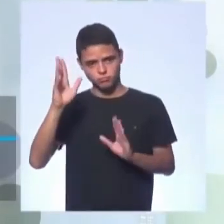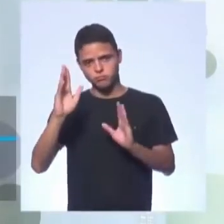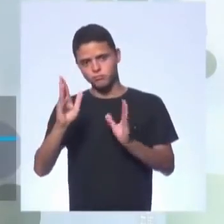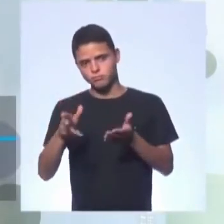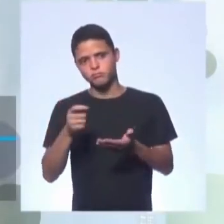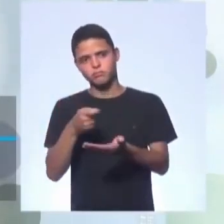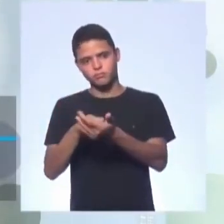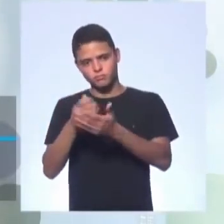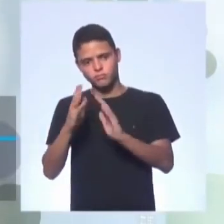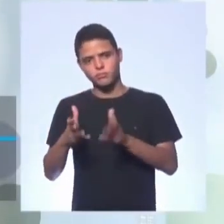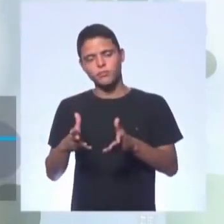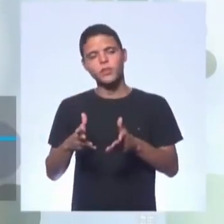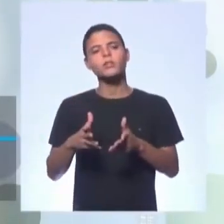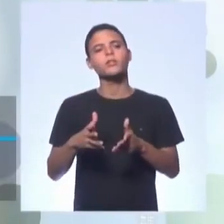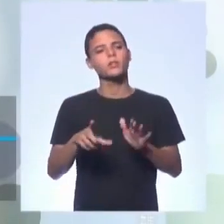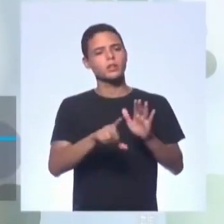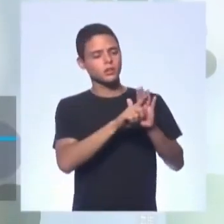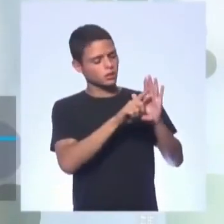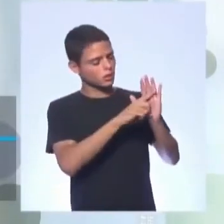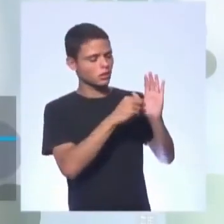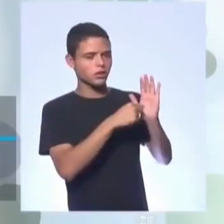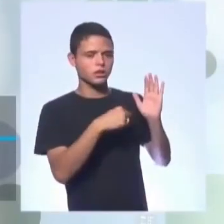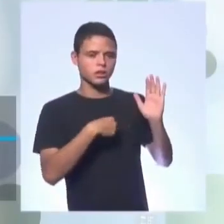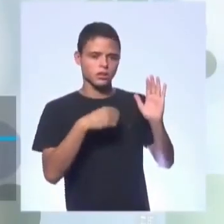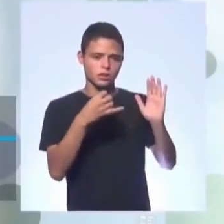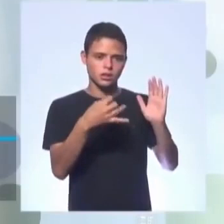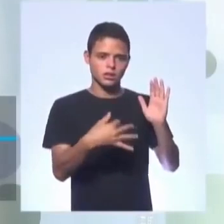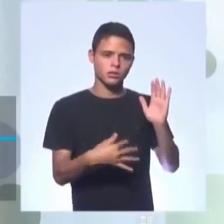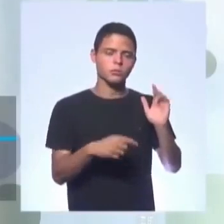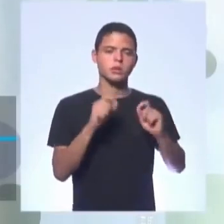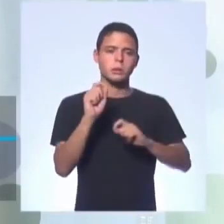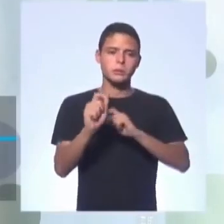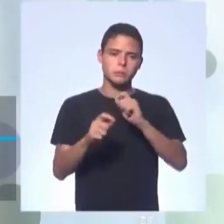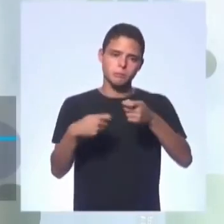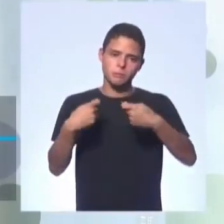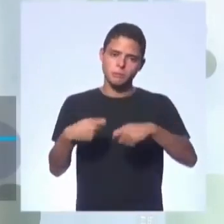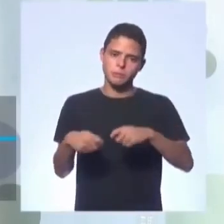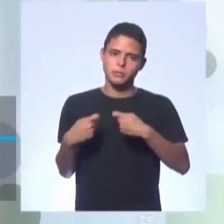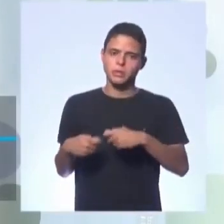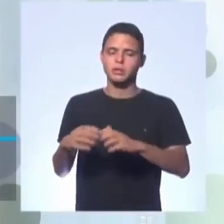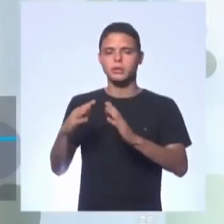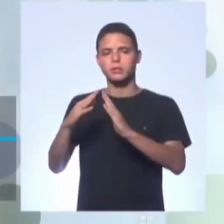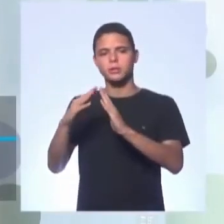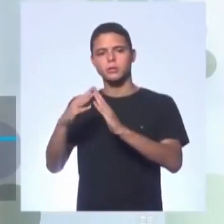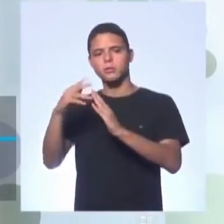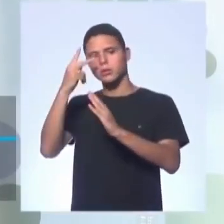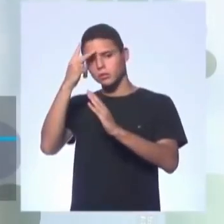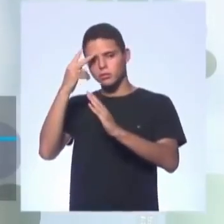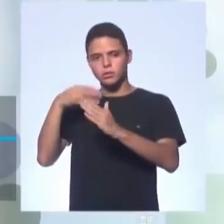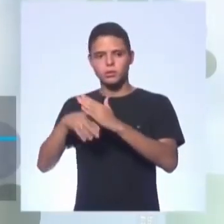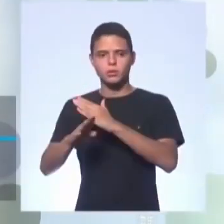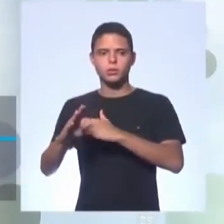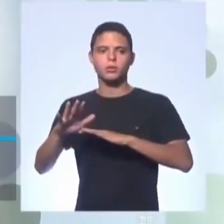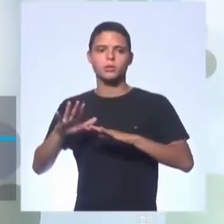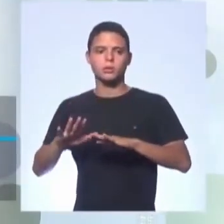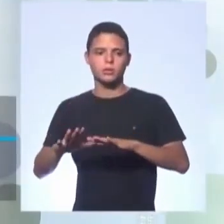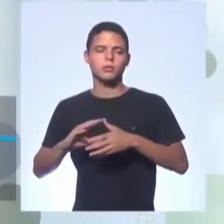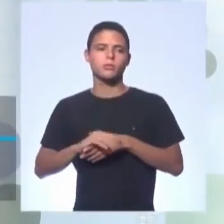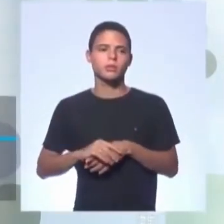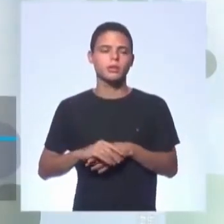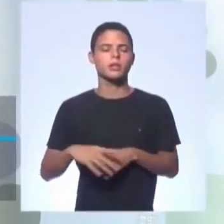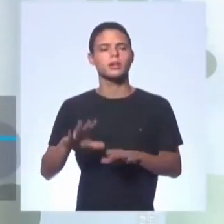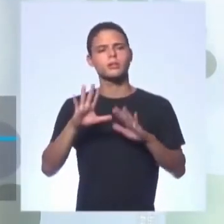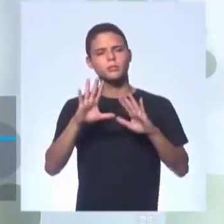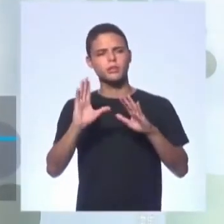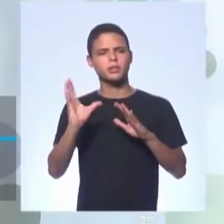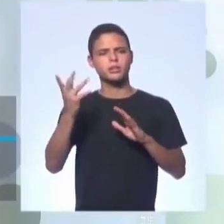e aí, né, também preservados. Então, se ocorre, né, esse entulho que é colocado nesses